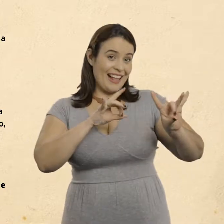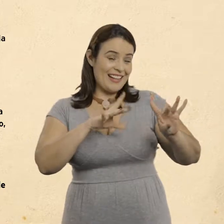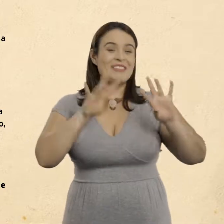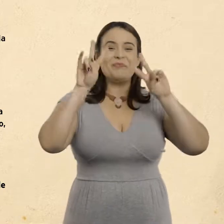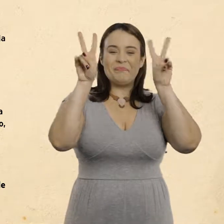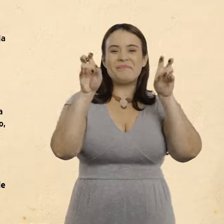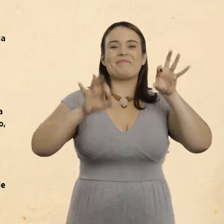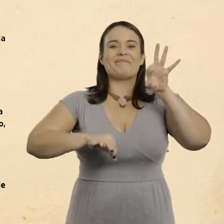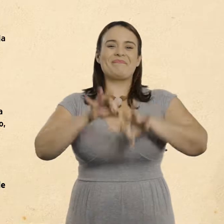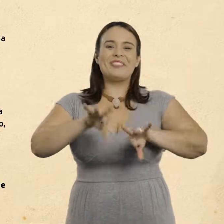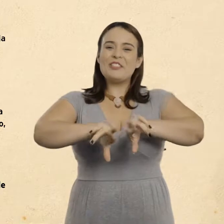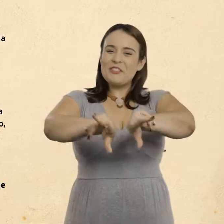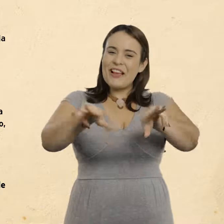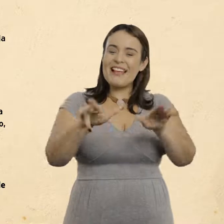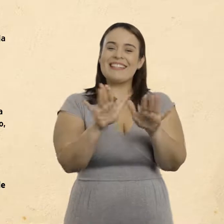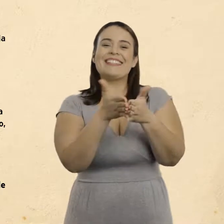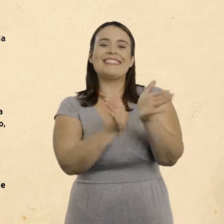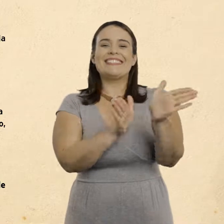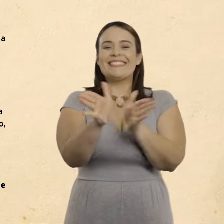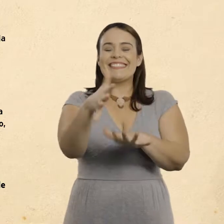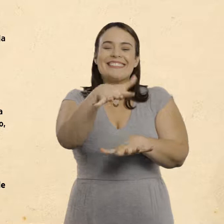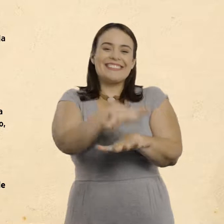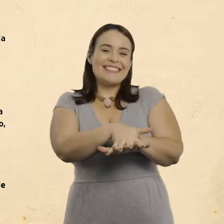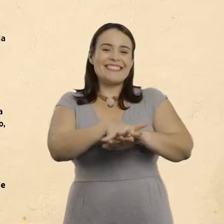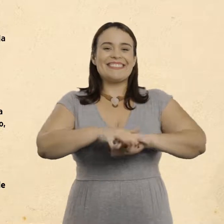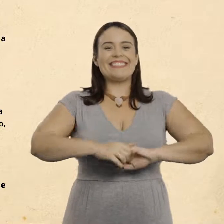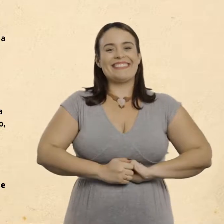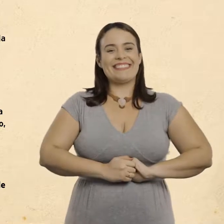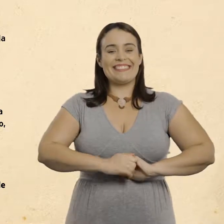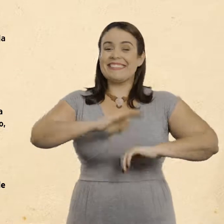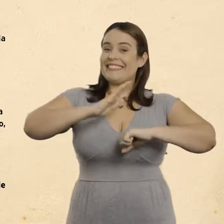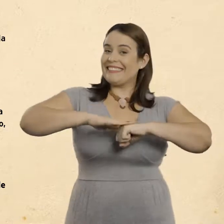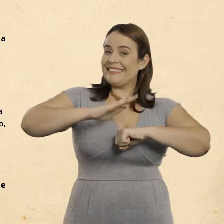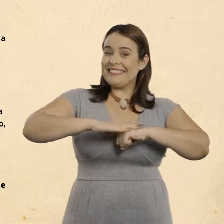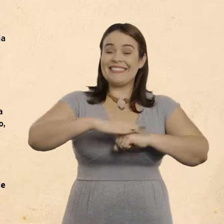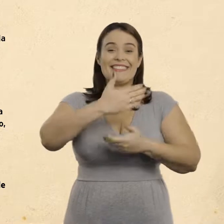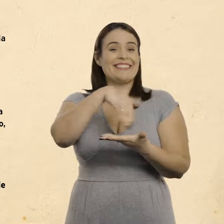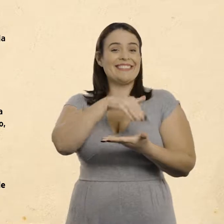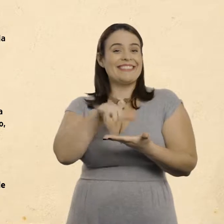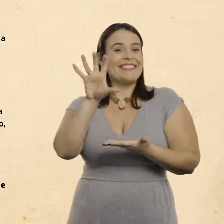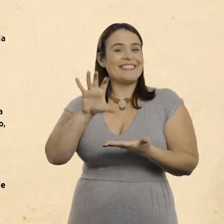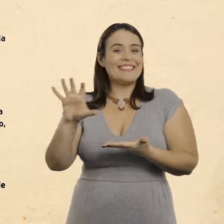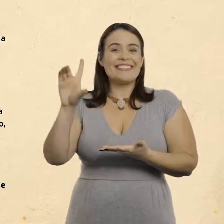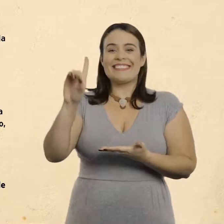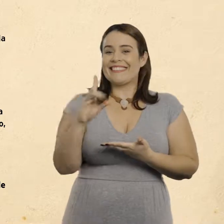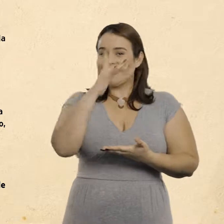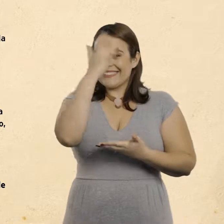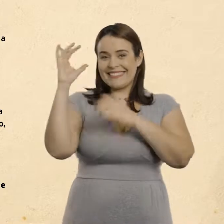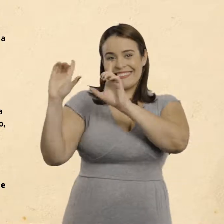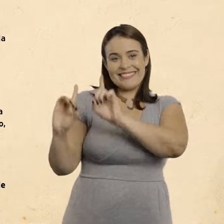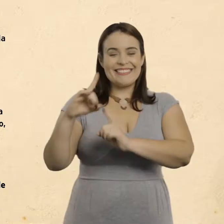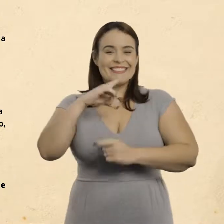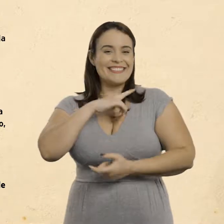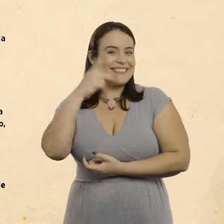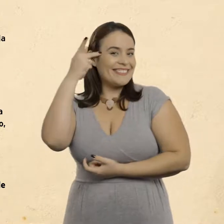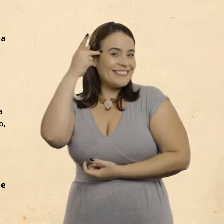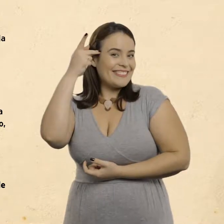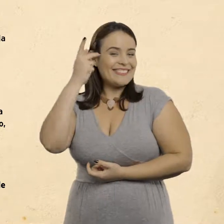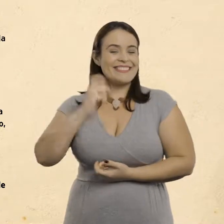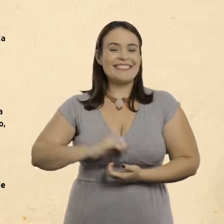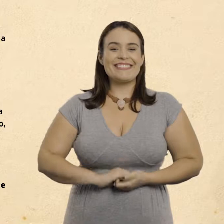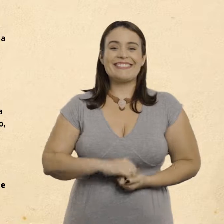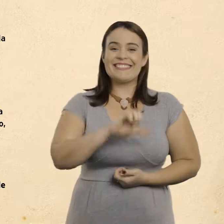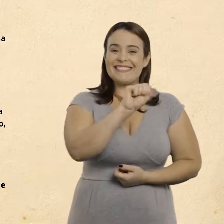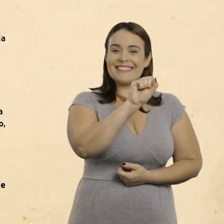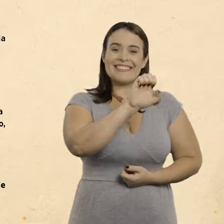Diversos. Livros acessíveis e inclusivos. Realização: Secretaria de Estado dos Direitos das Pessoas com Deficiência de